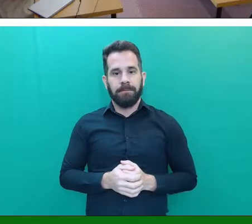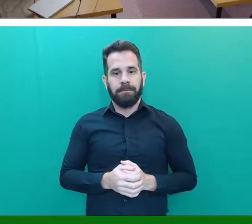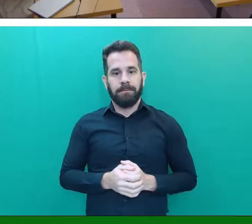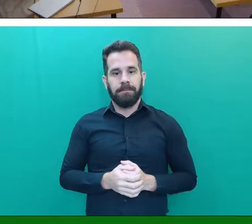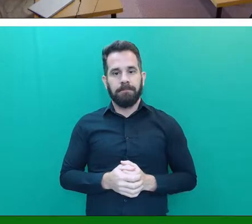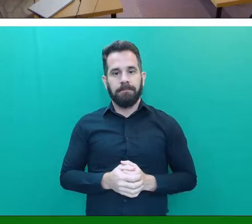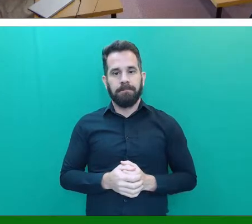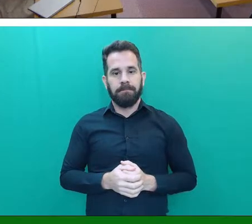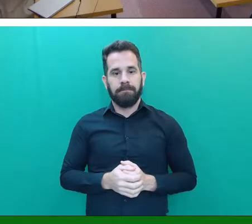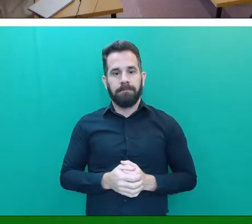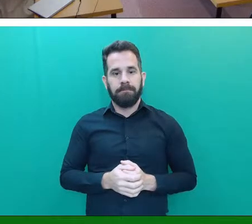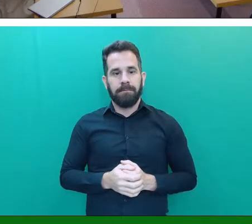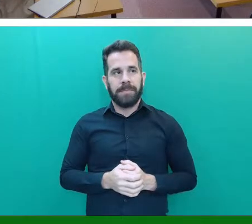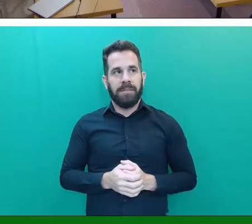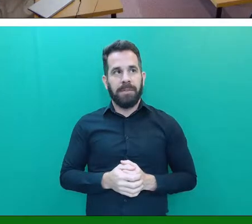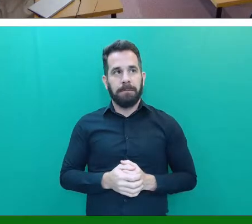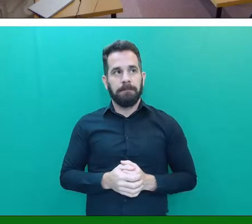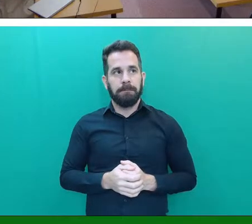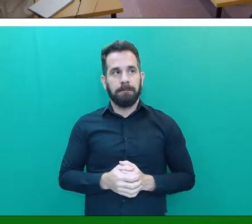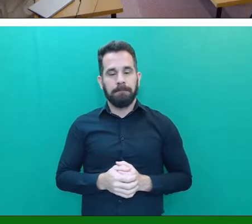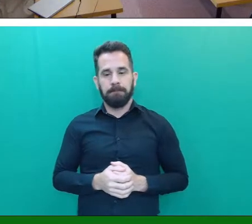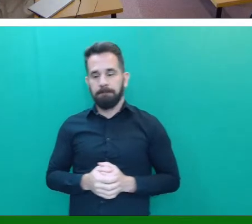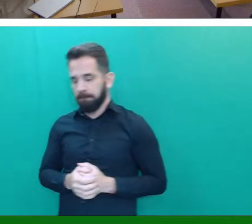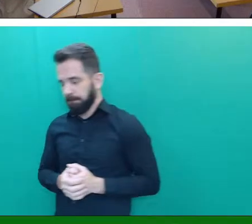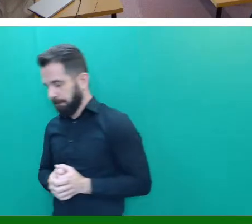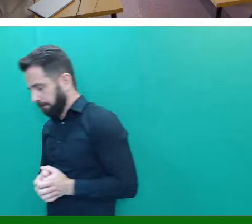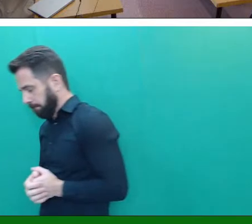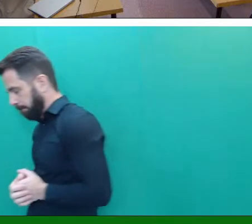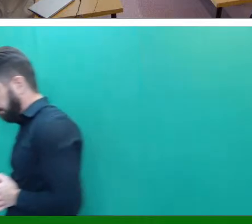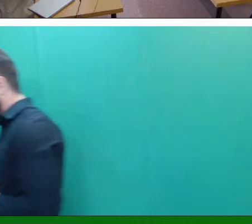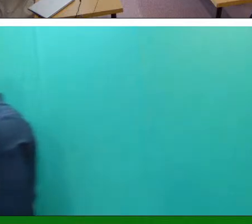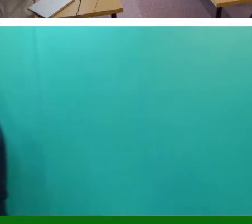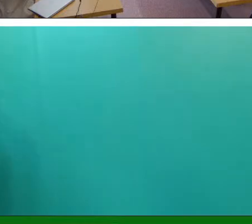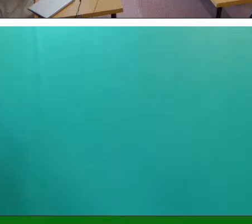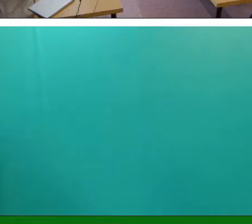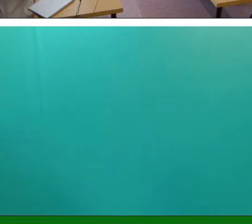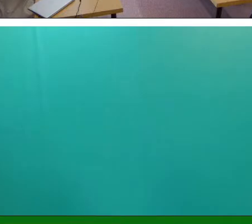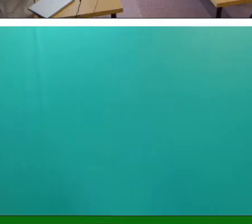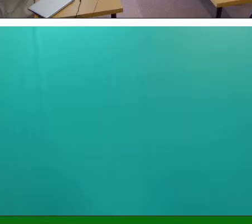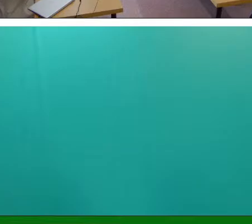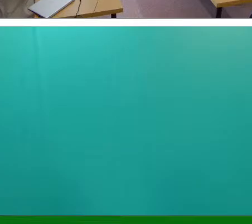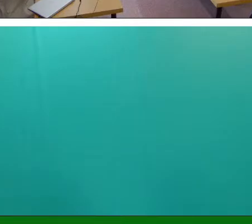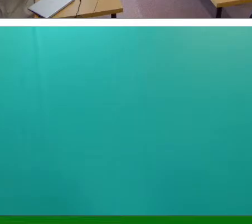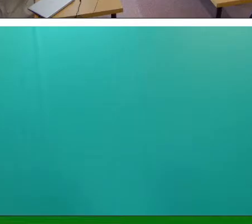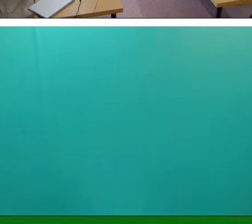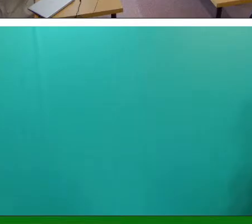comentar mais? Eu não sei se do lado de lá temos também público.